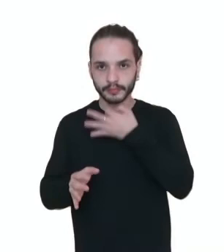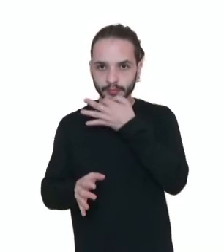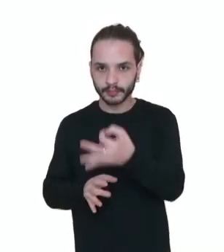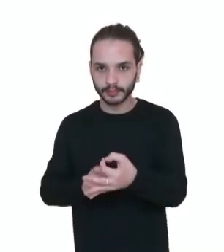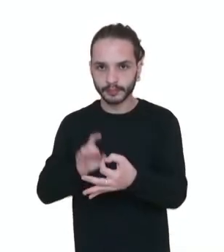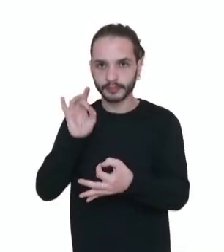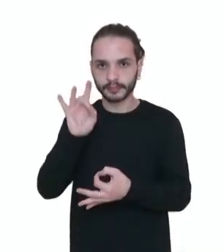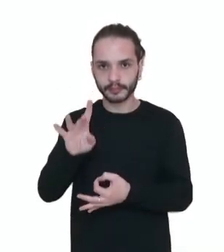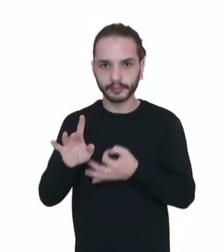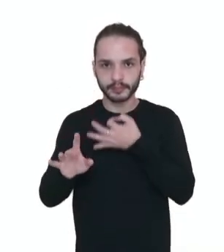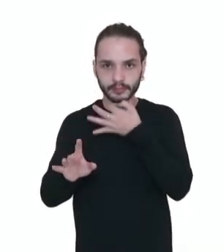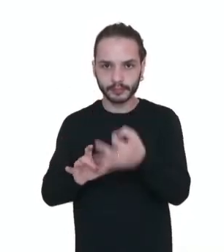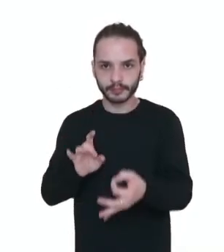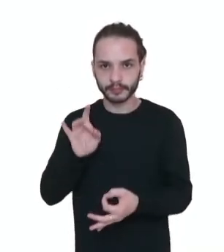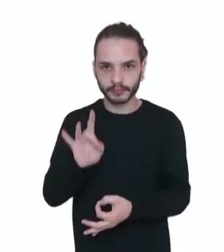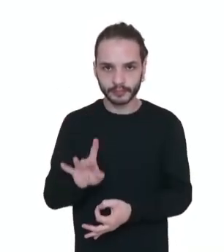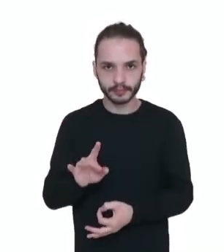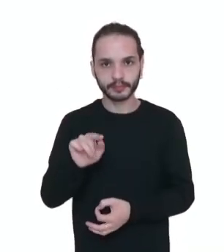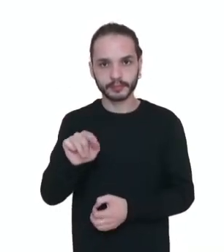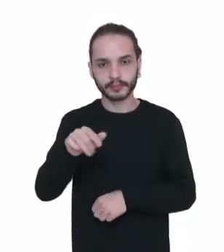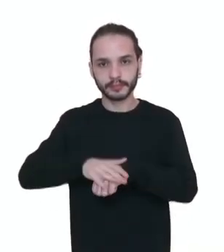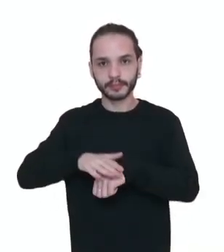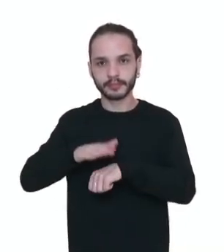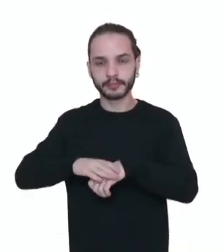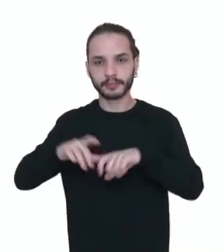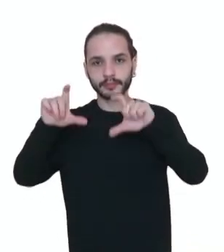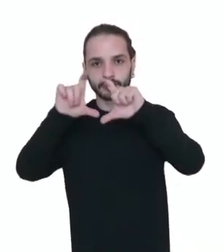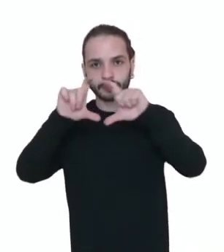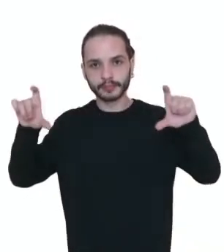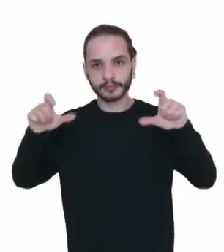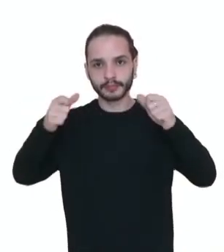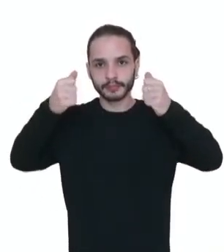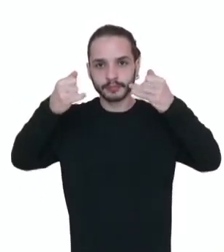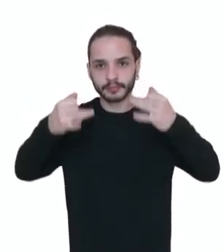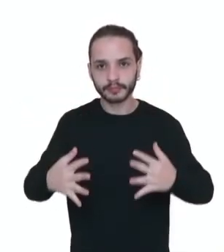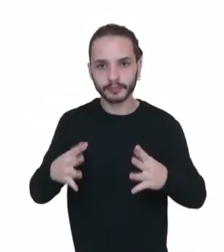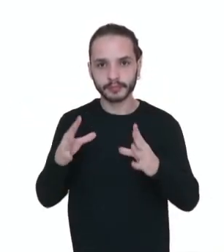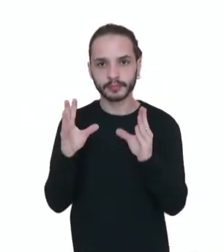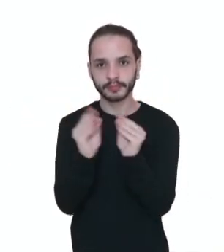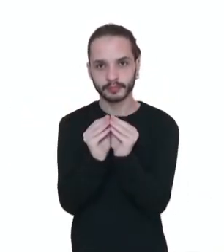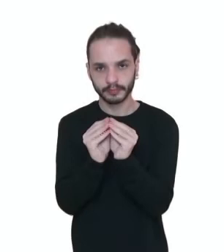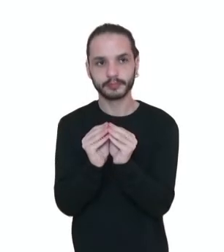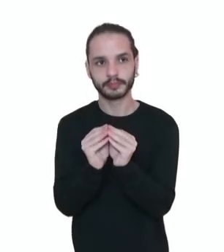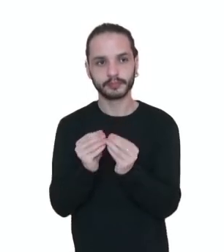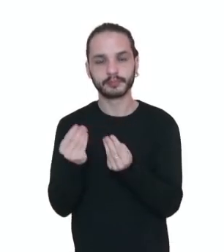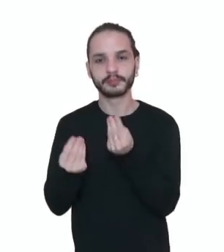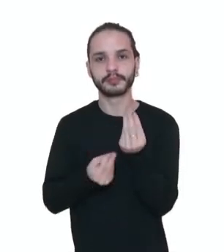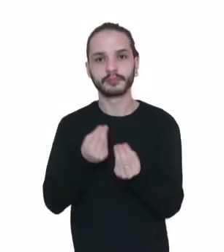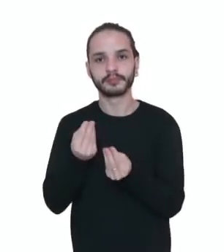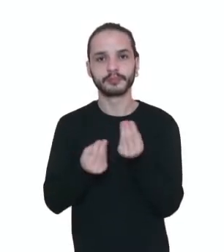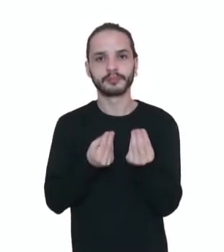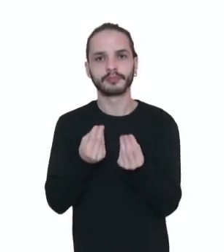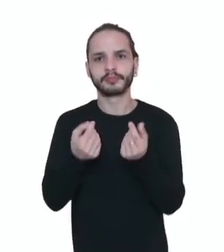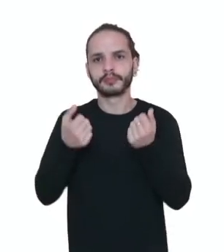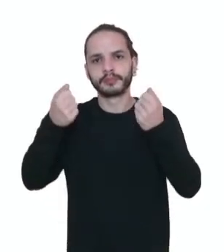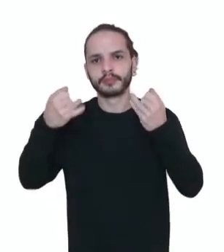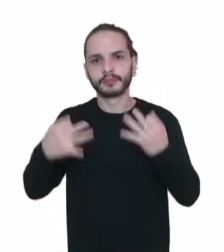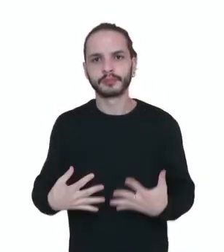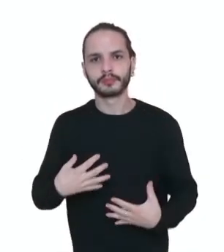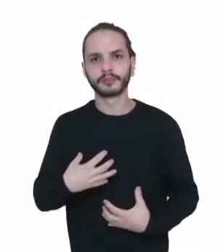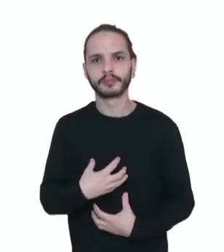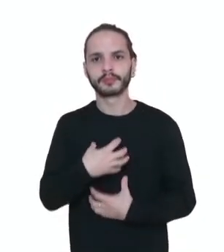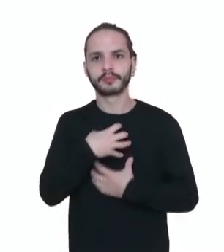um parágrafo que explique e justifique, né? Então, por exemplo, como que a gente justifica a